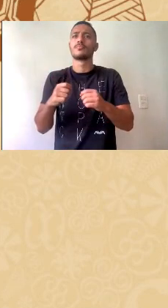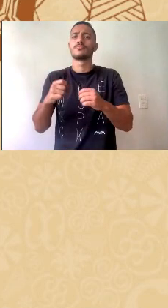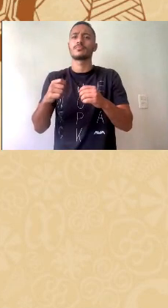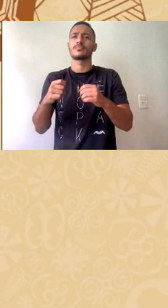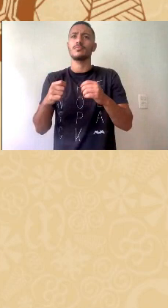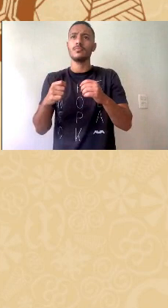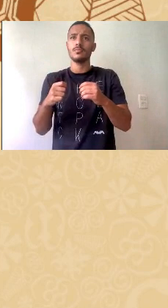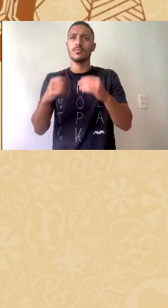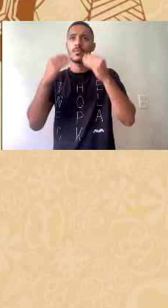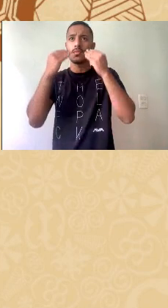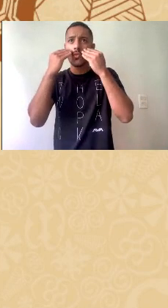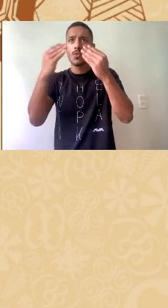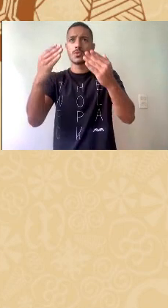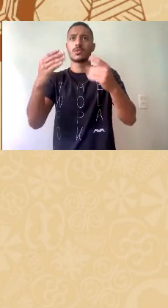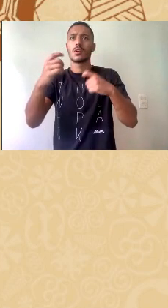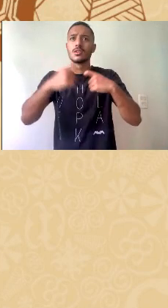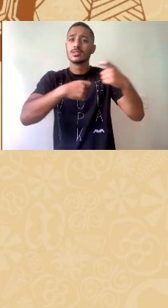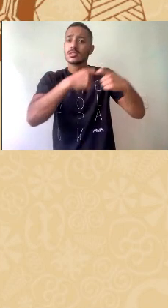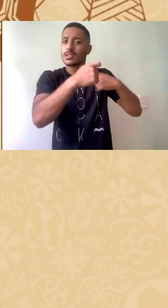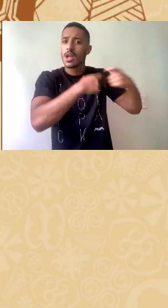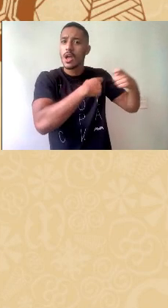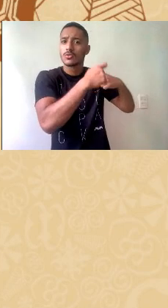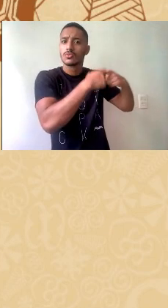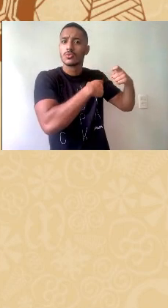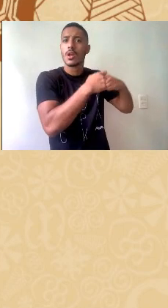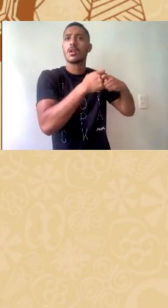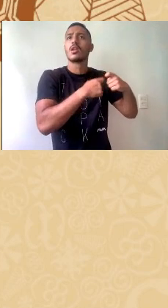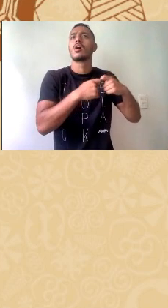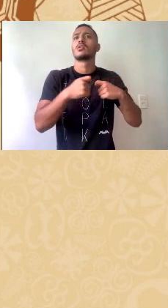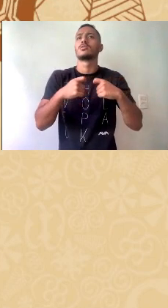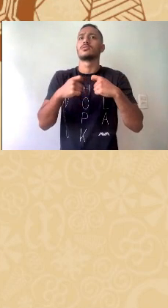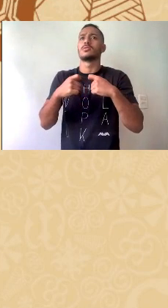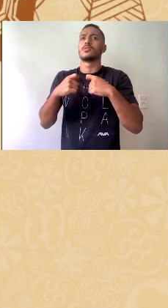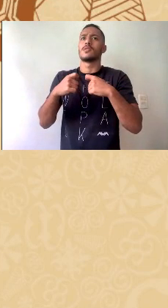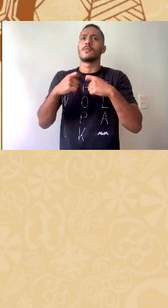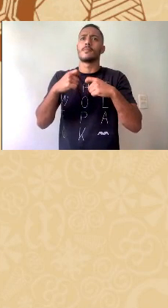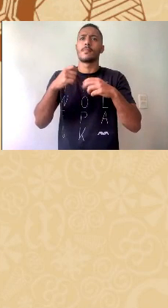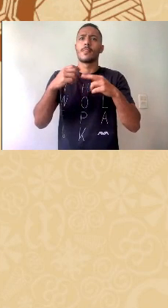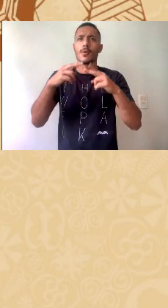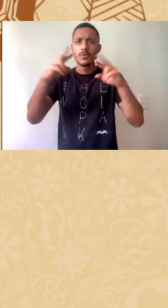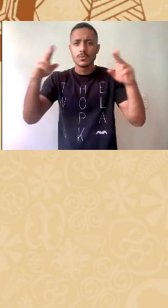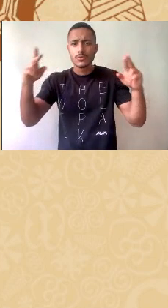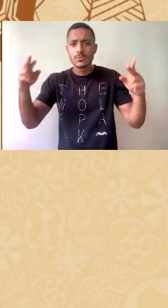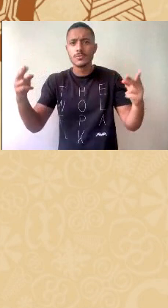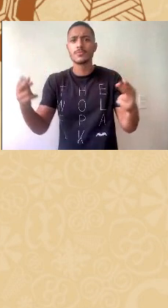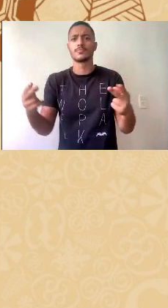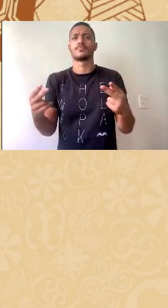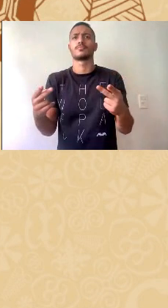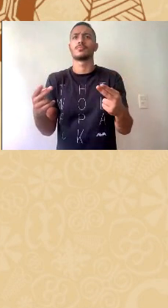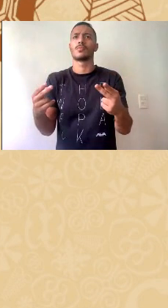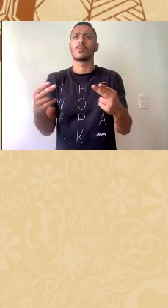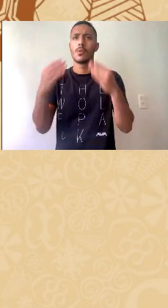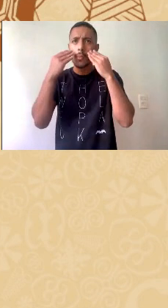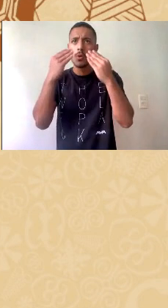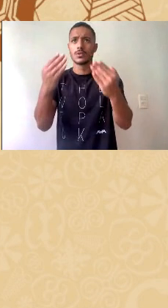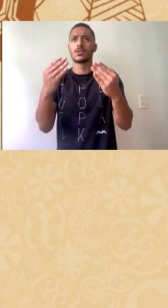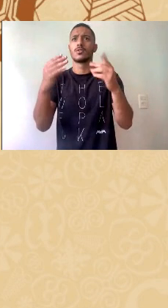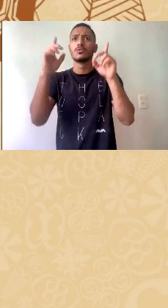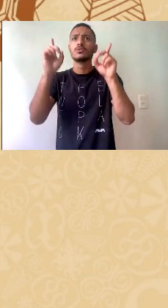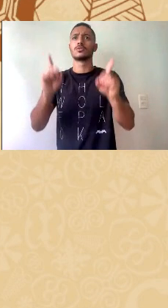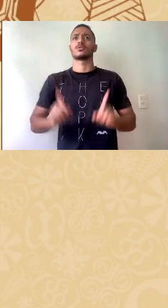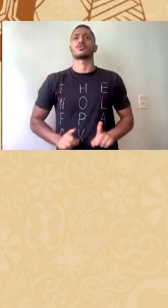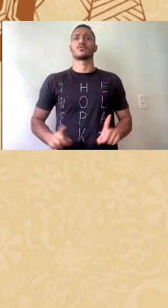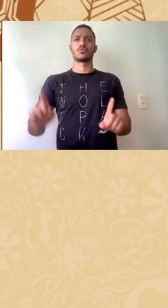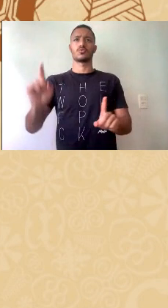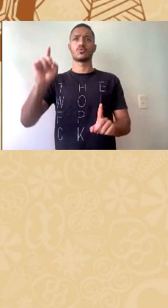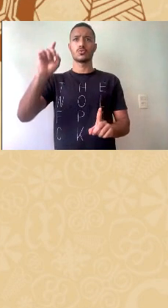por exemplo. Então, aqui também isso aconteceu, muito inspirado nas questões dos direitos civis dos negros, relacionados aos